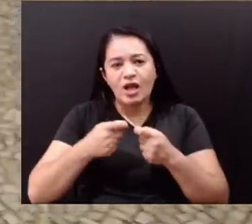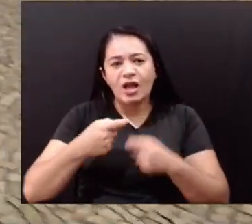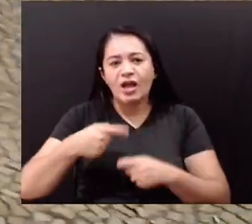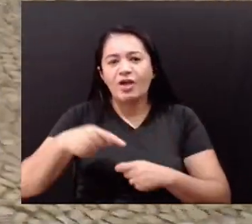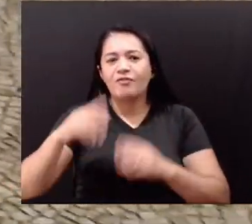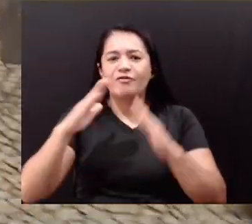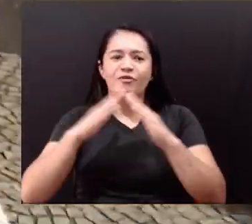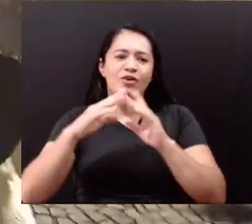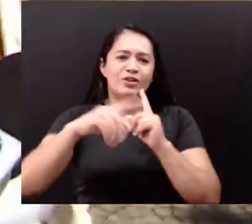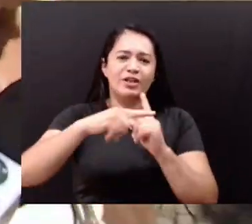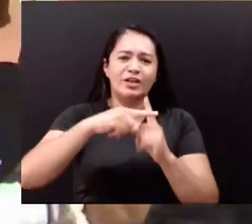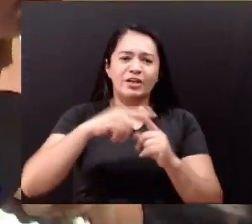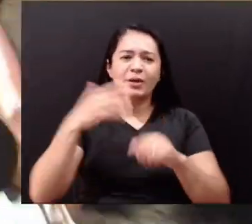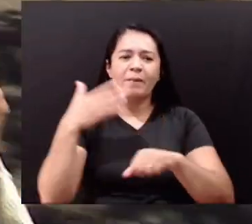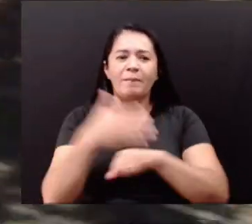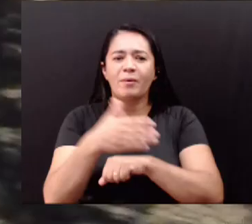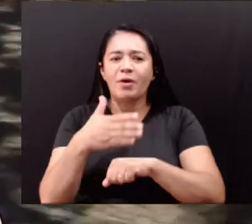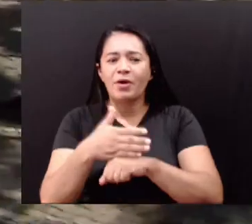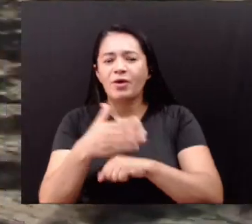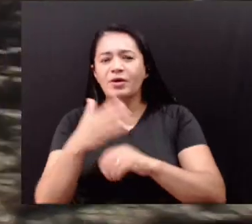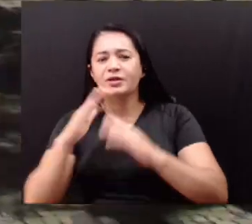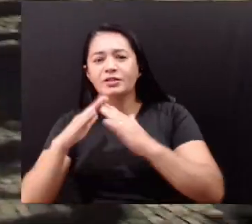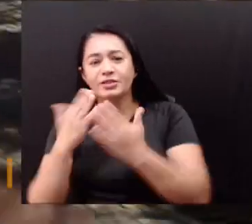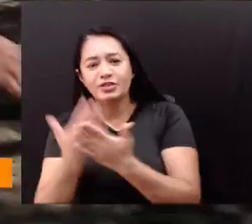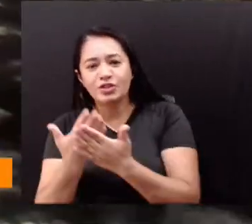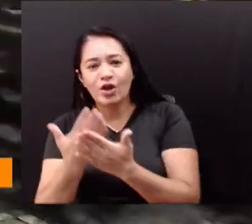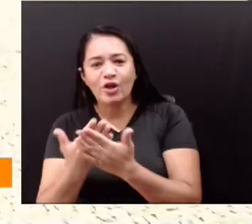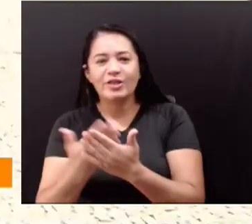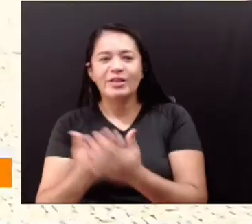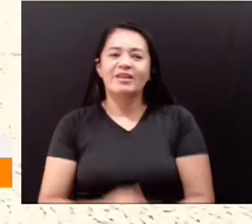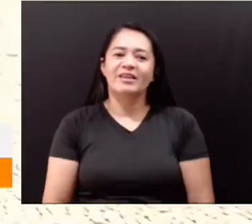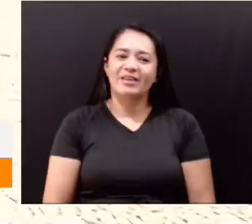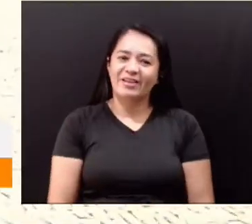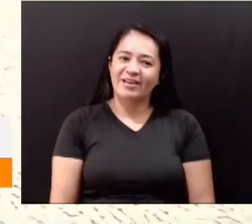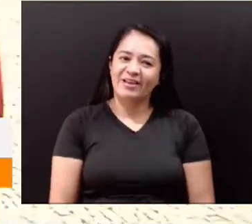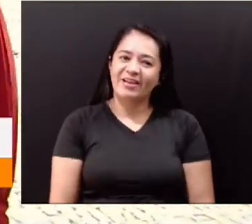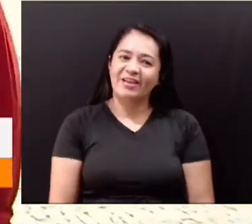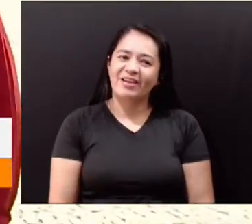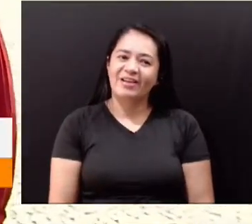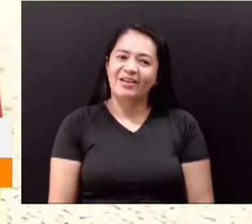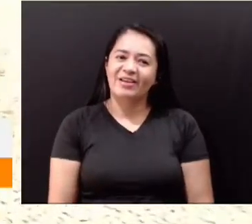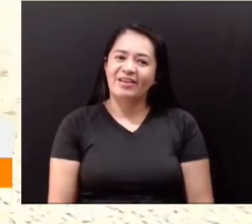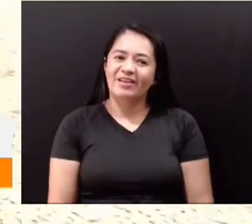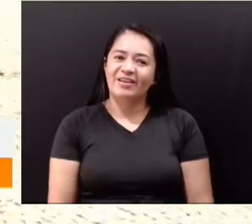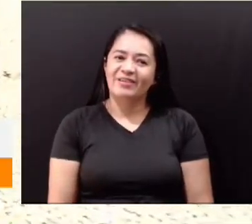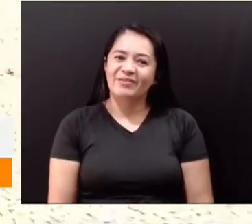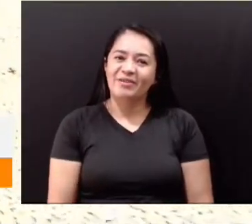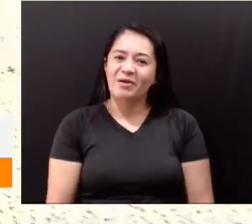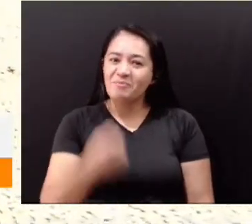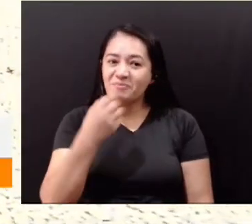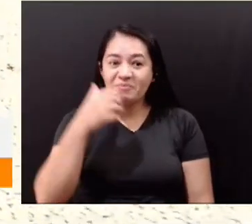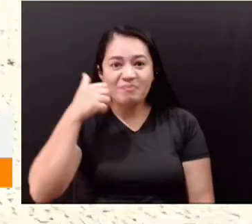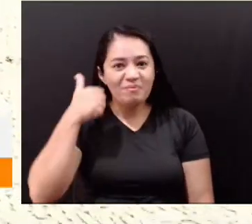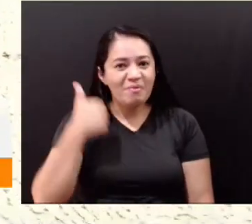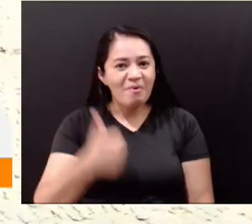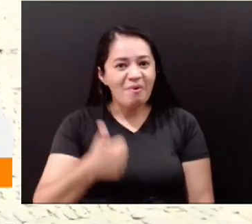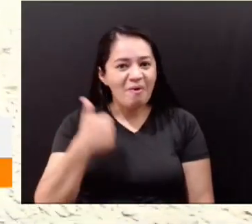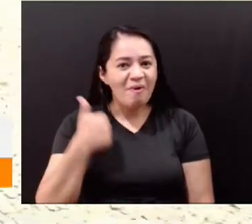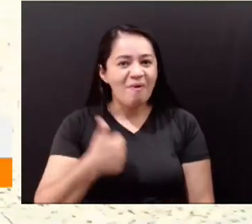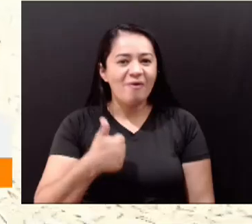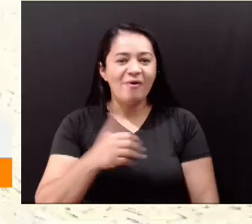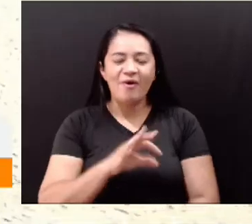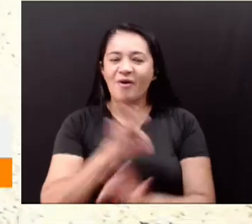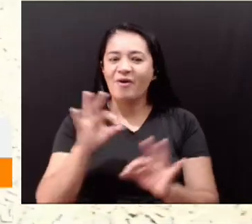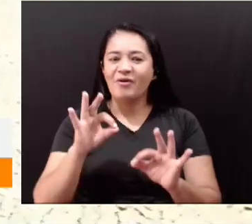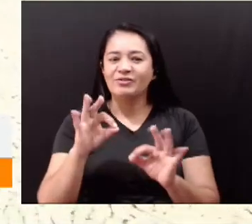participo das escolinhas. Aí me divirto. É muito bom, né, Rúbia? A galera aí se preparando, uns